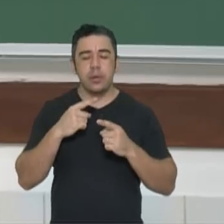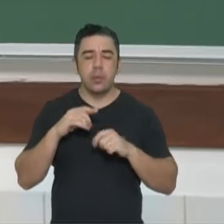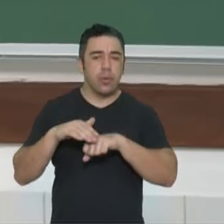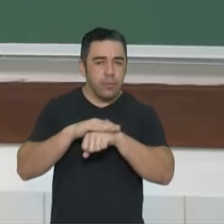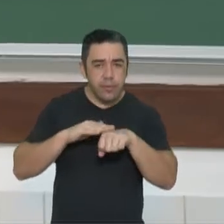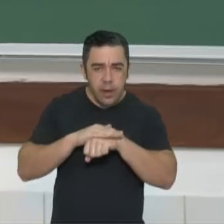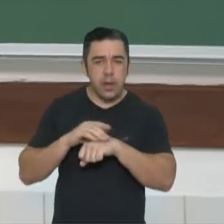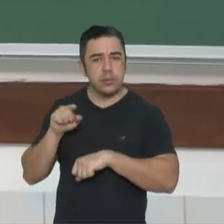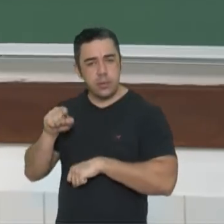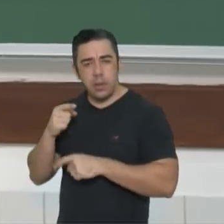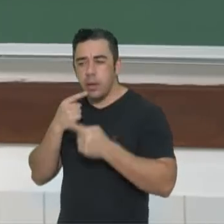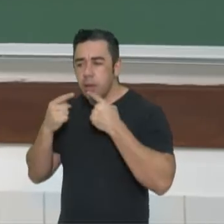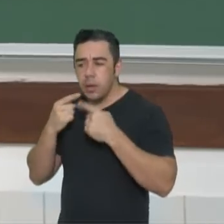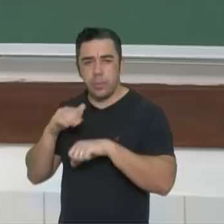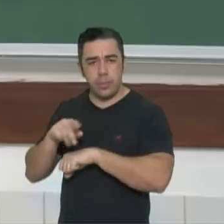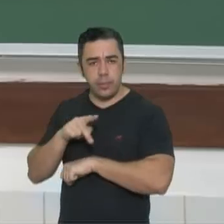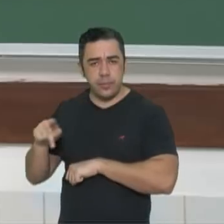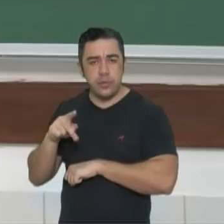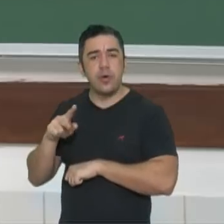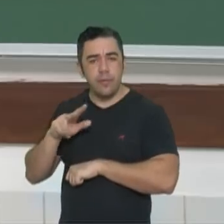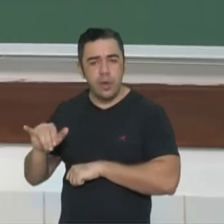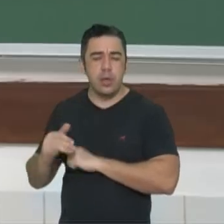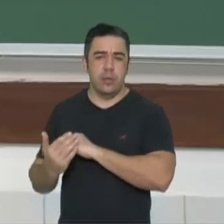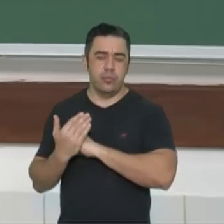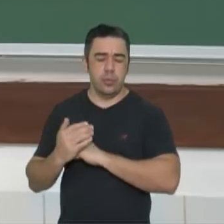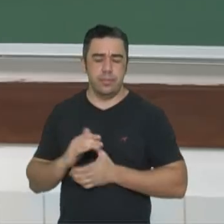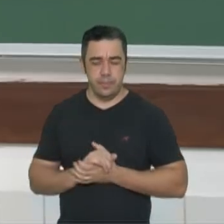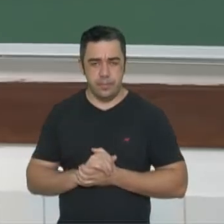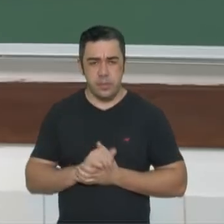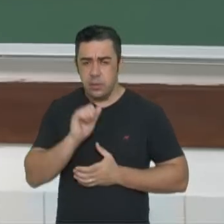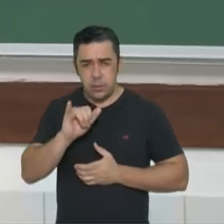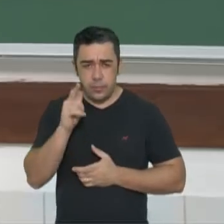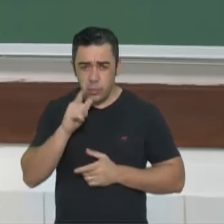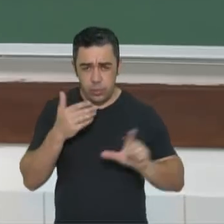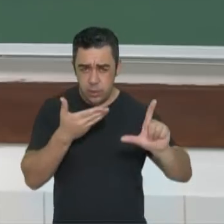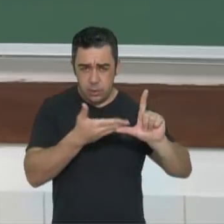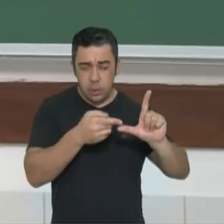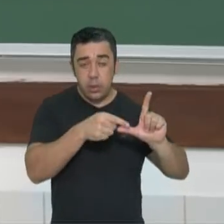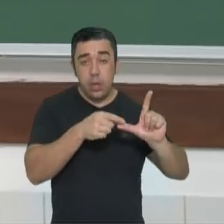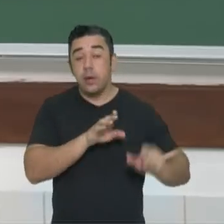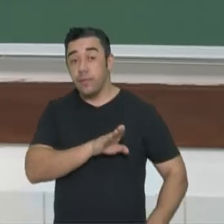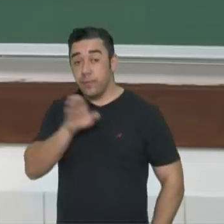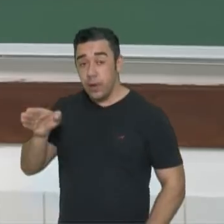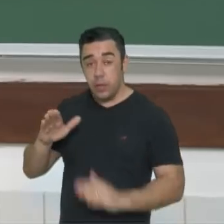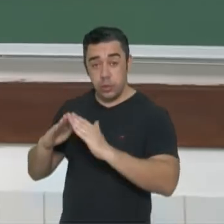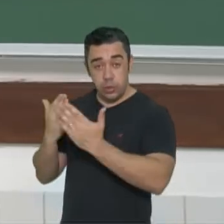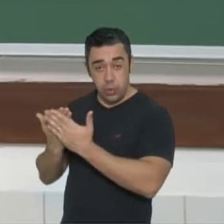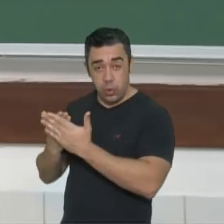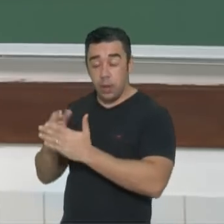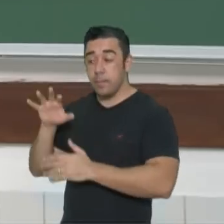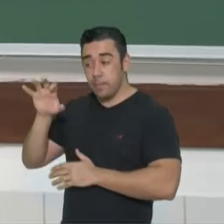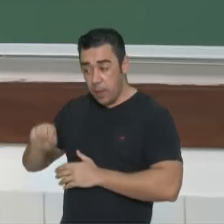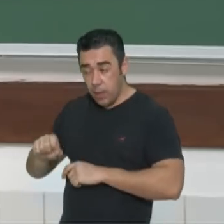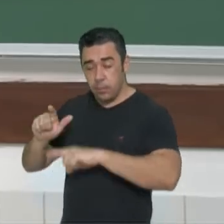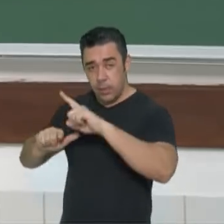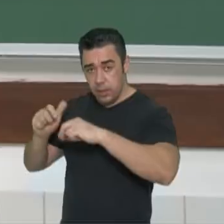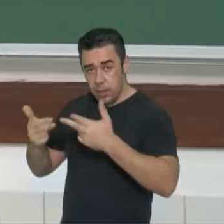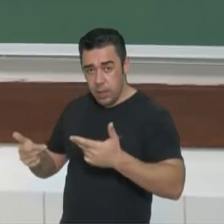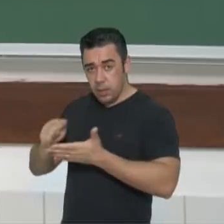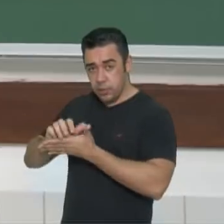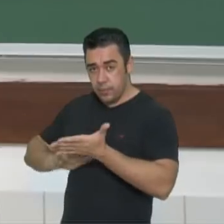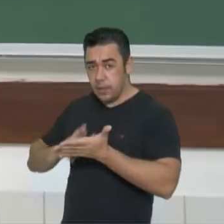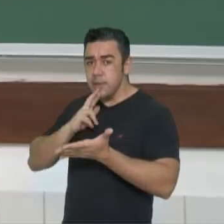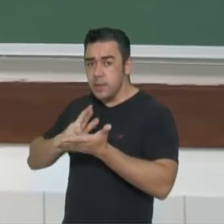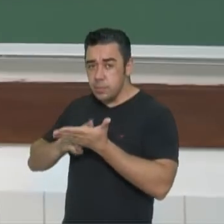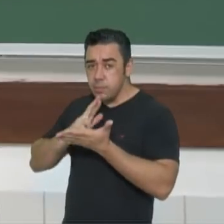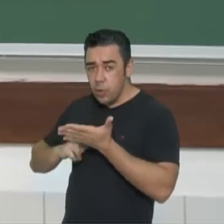com ele que ele vai te ajudar. Se você por algum motivo não tiver acesso ao Google Classroom, vá até a escola lá, que eles oferecem o material,